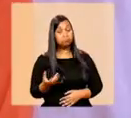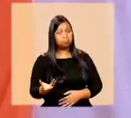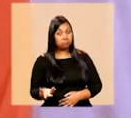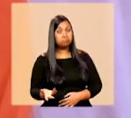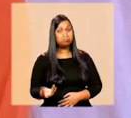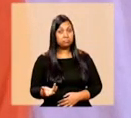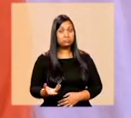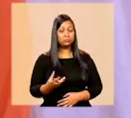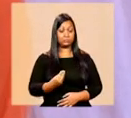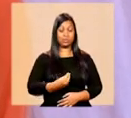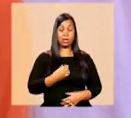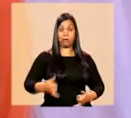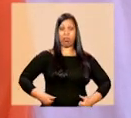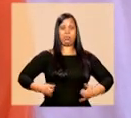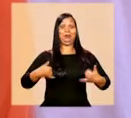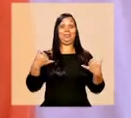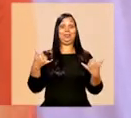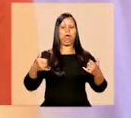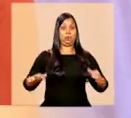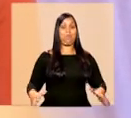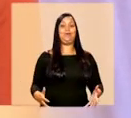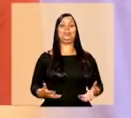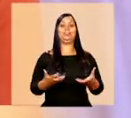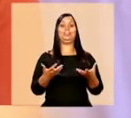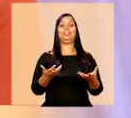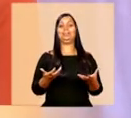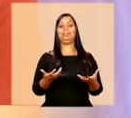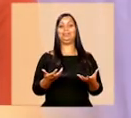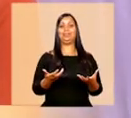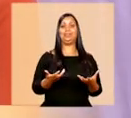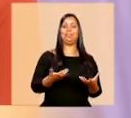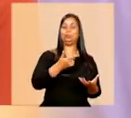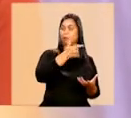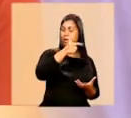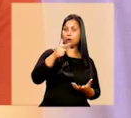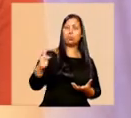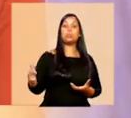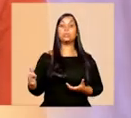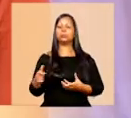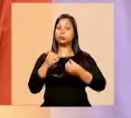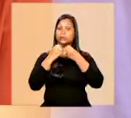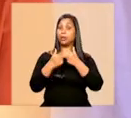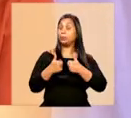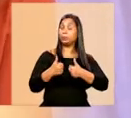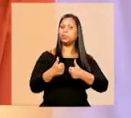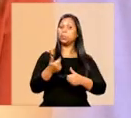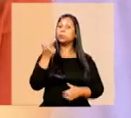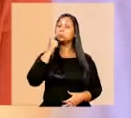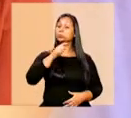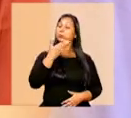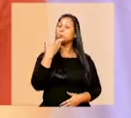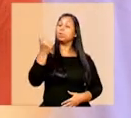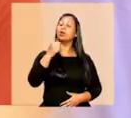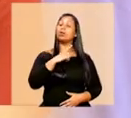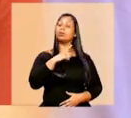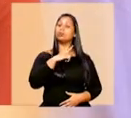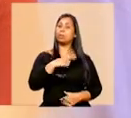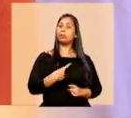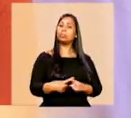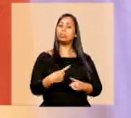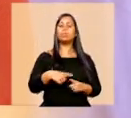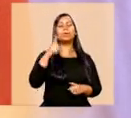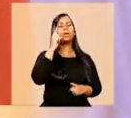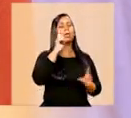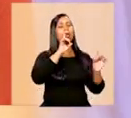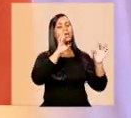Sim, né? A autoestima, né? A motivação de um que passa para outro, estar bem, eu consegui, eu estou melhor,